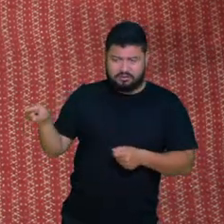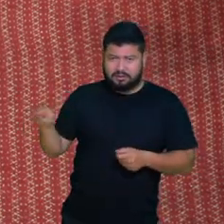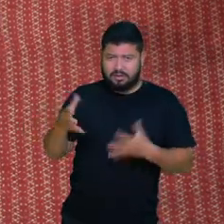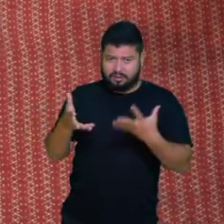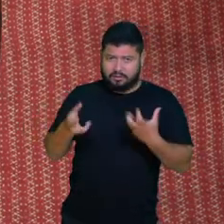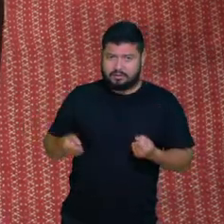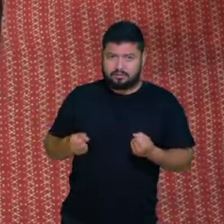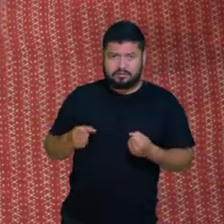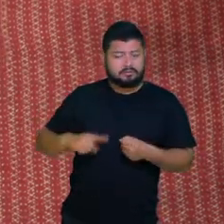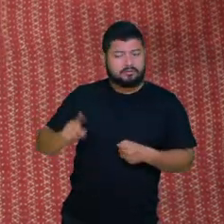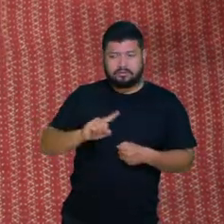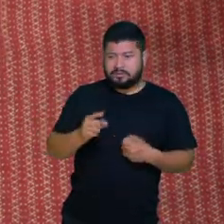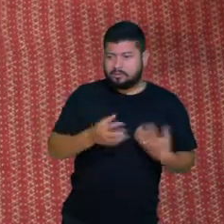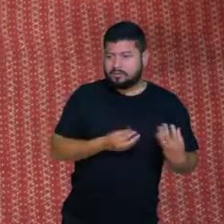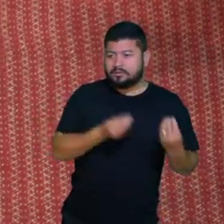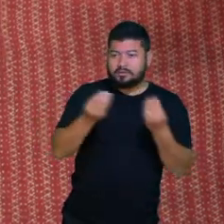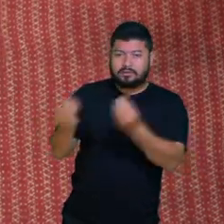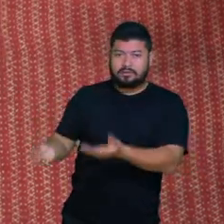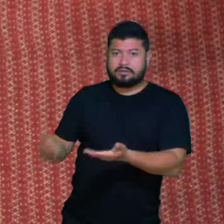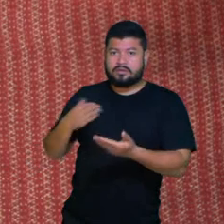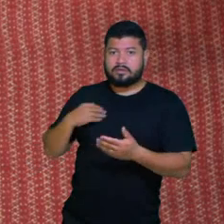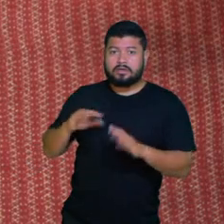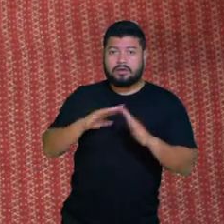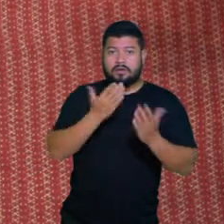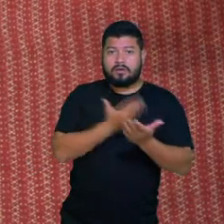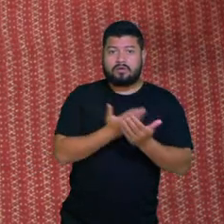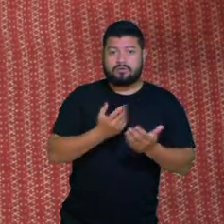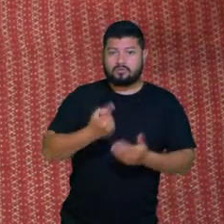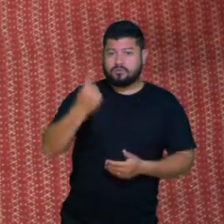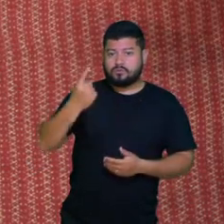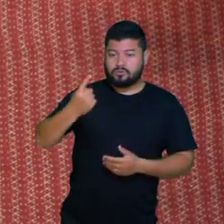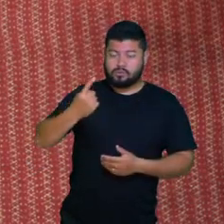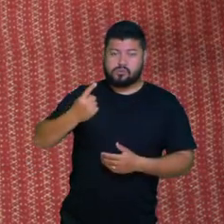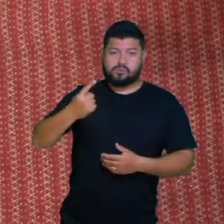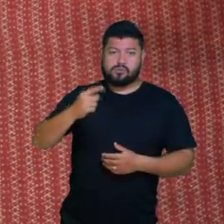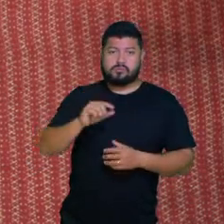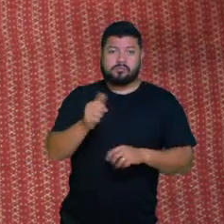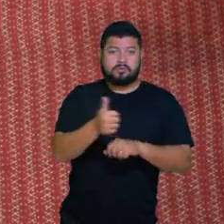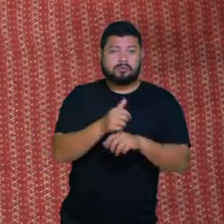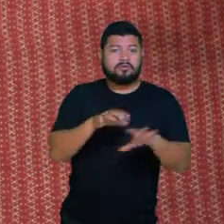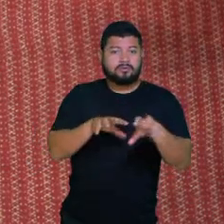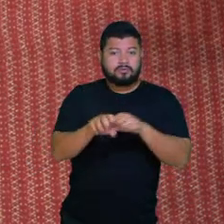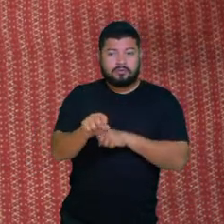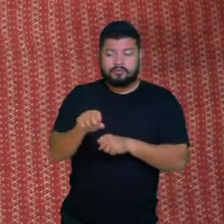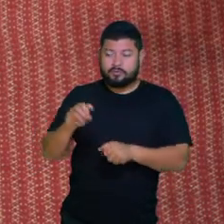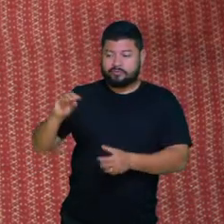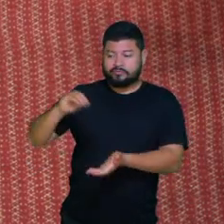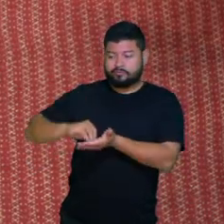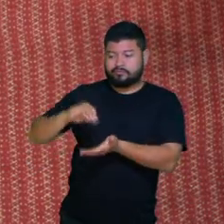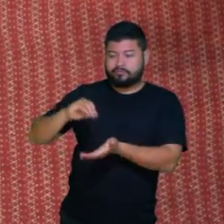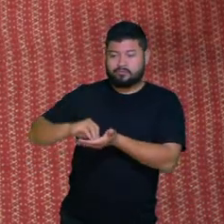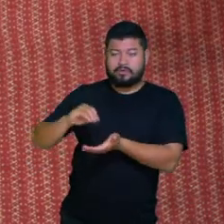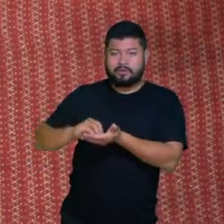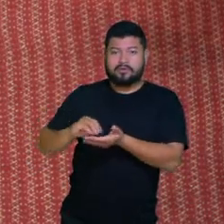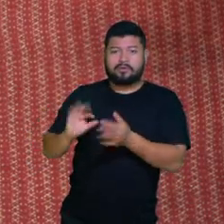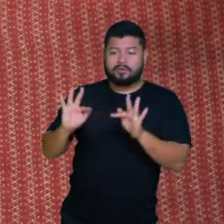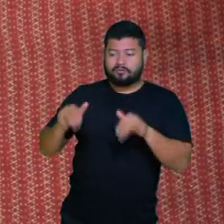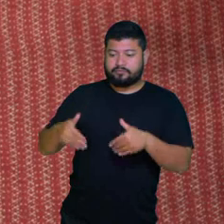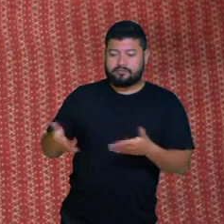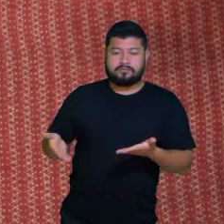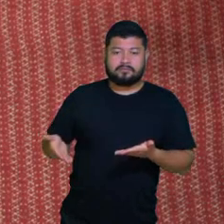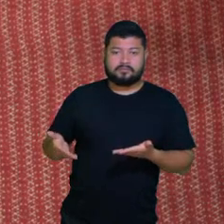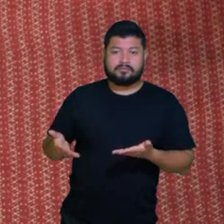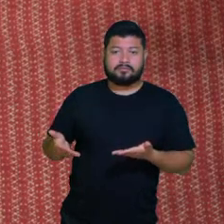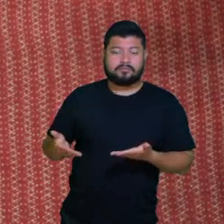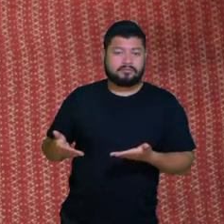entregando nós estamos entregando pra escola um produto uma formação inacabada e eu quero deixar uma crítica que